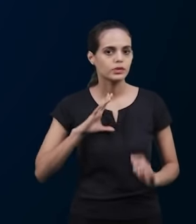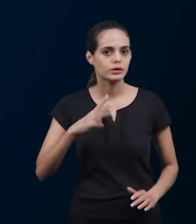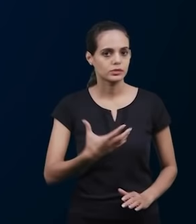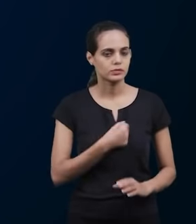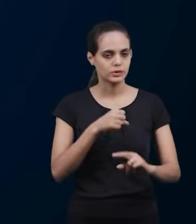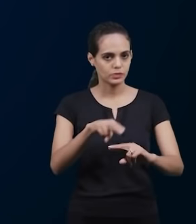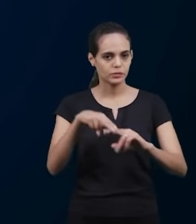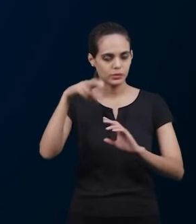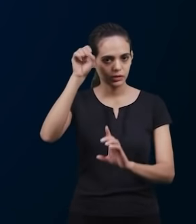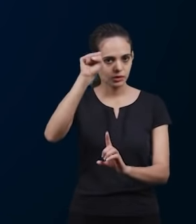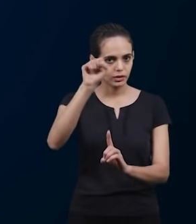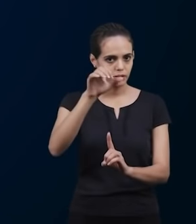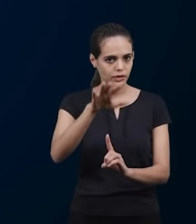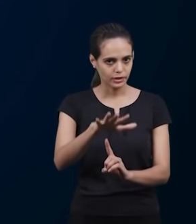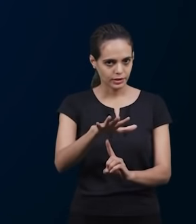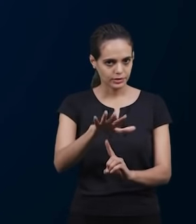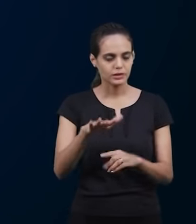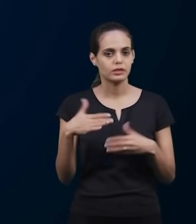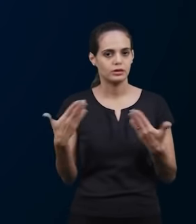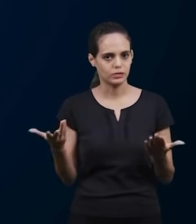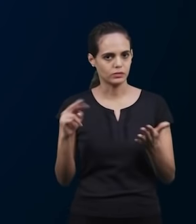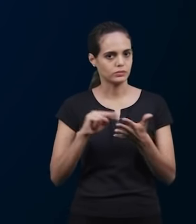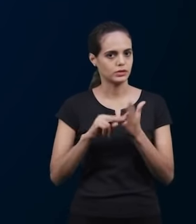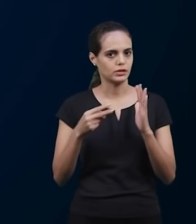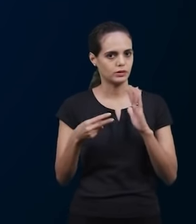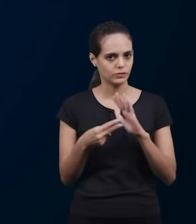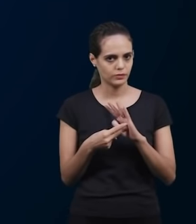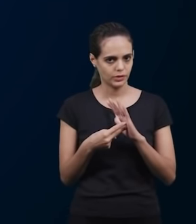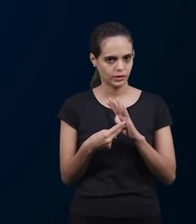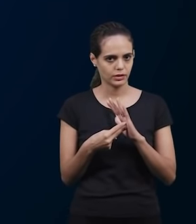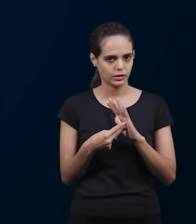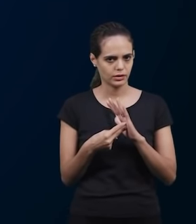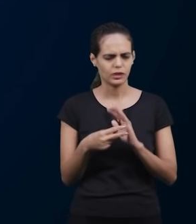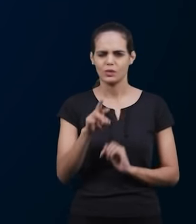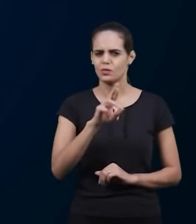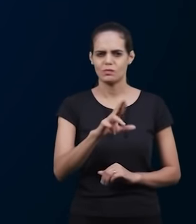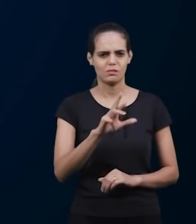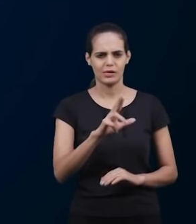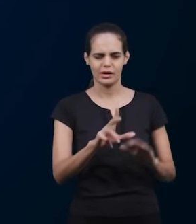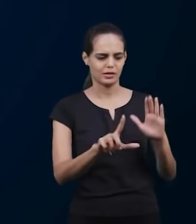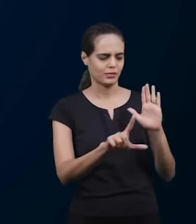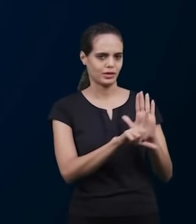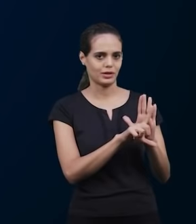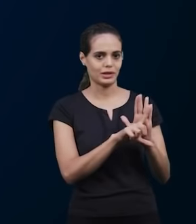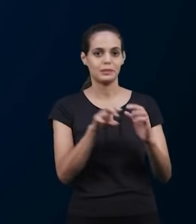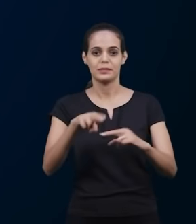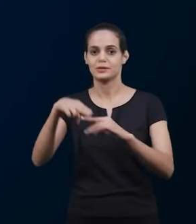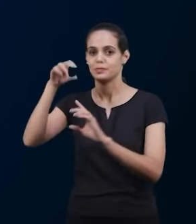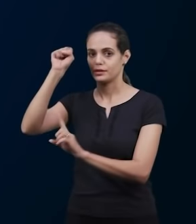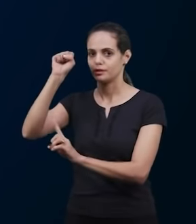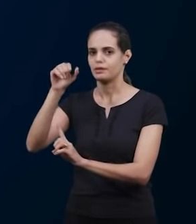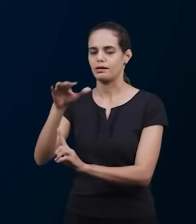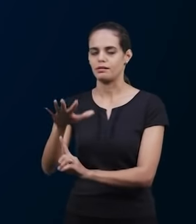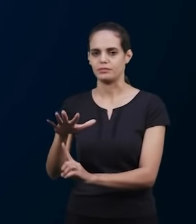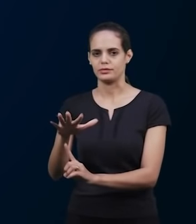da salvação pela graça, ou seja, não pela lei, mas pela